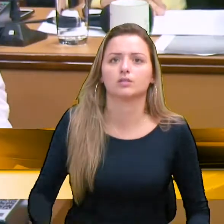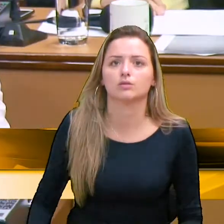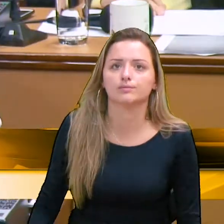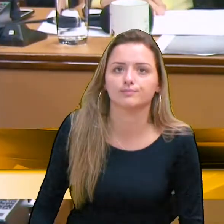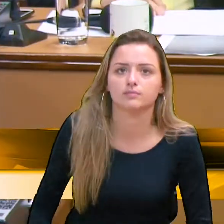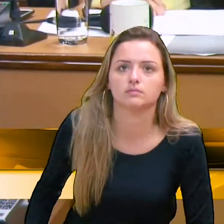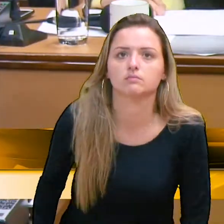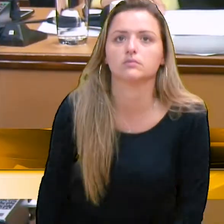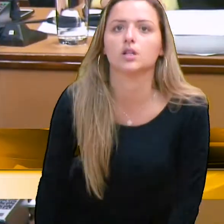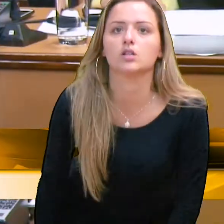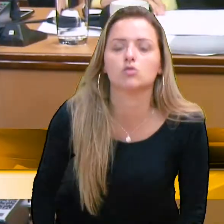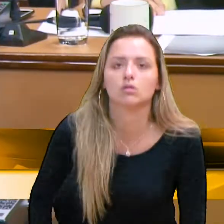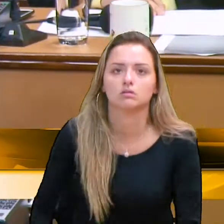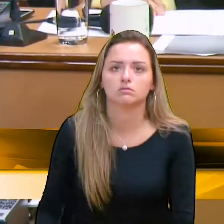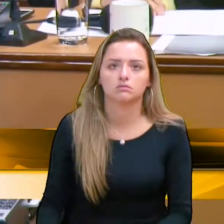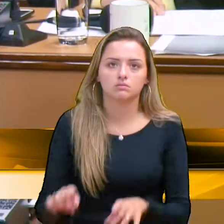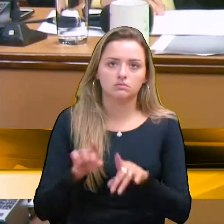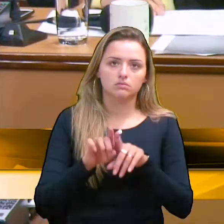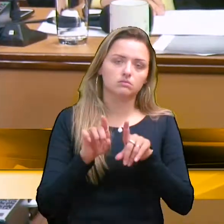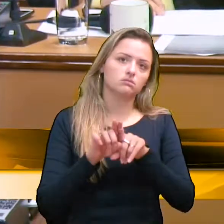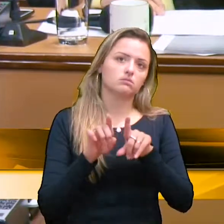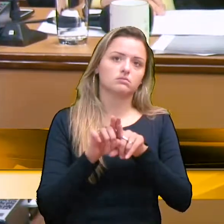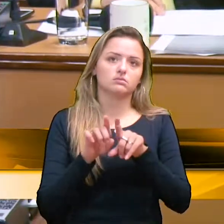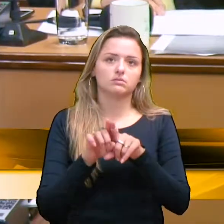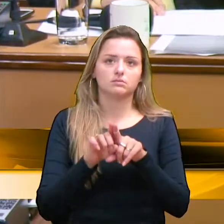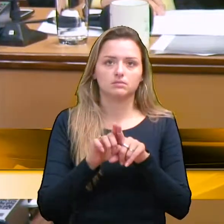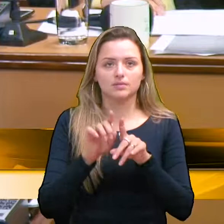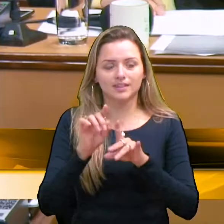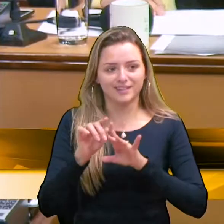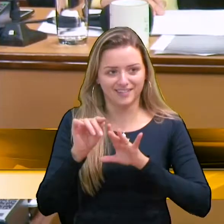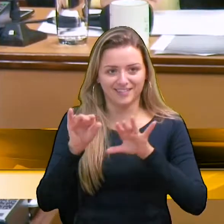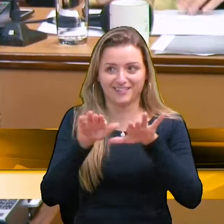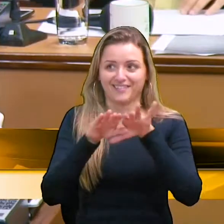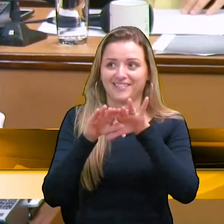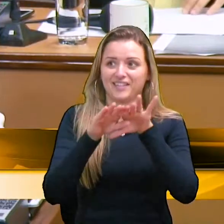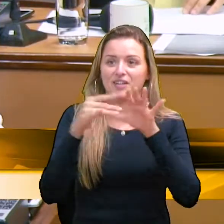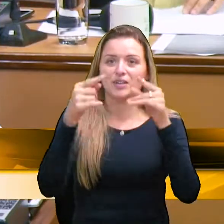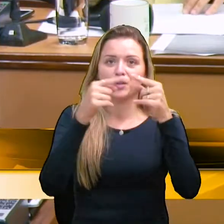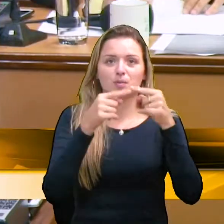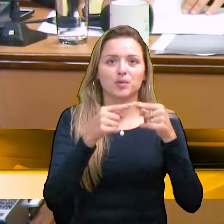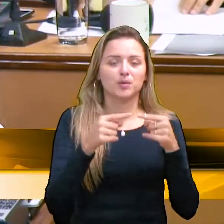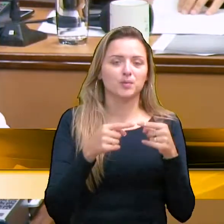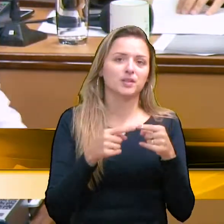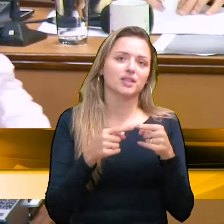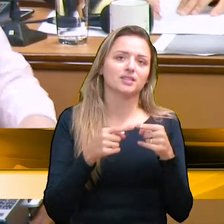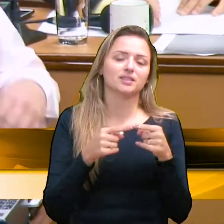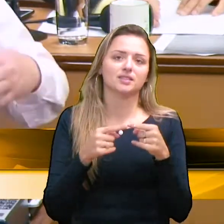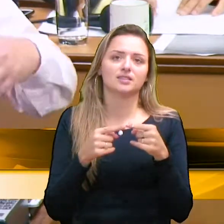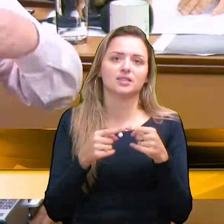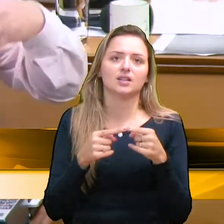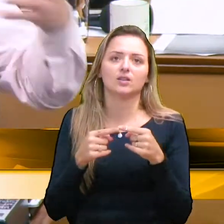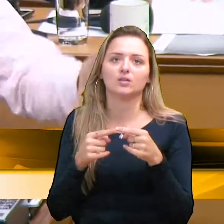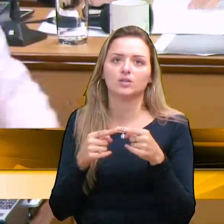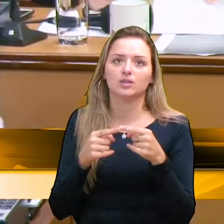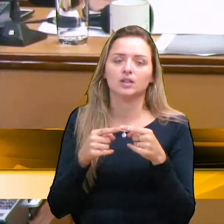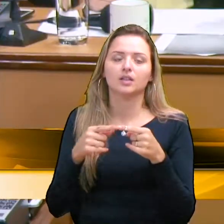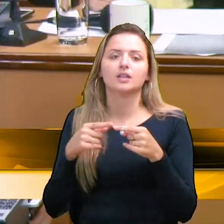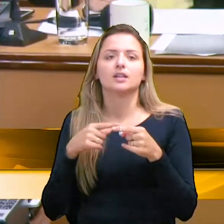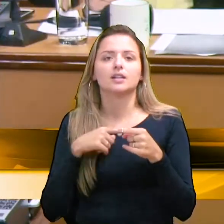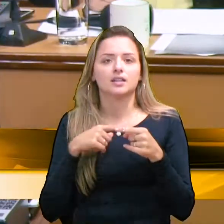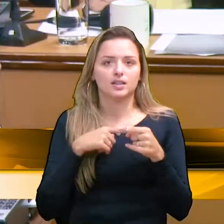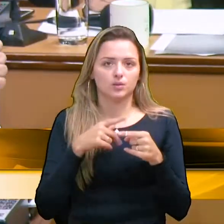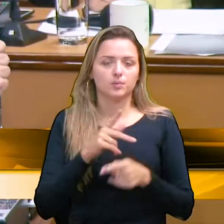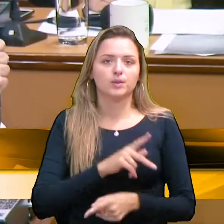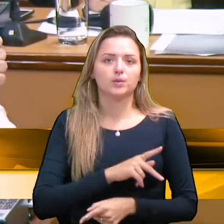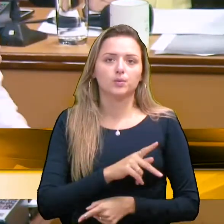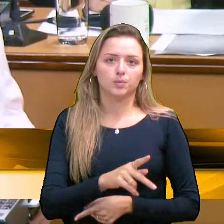lá foi decidido então, por consenso, inclusive com a concordância, e isso dito pelo presidente